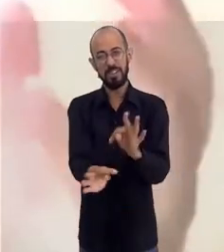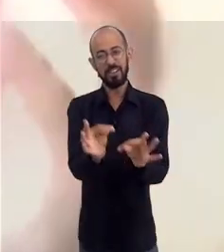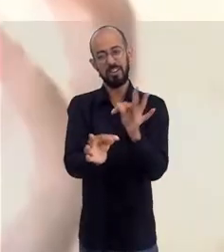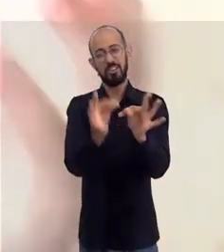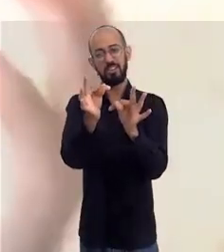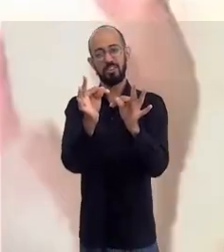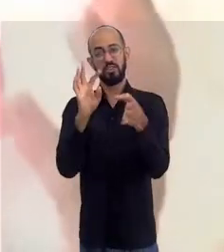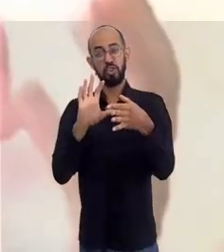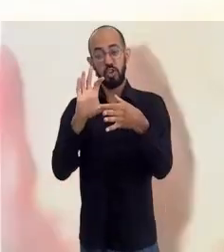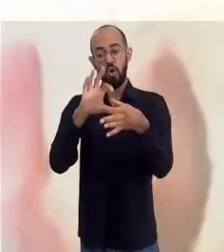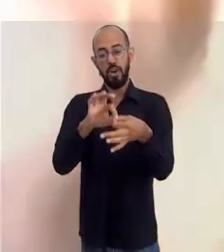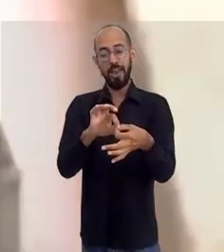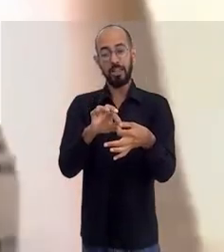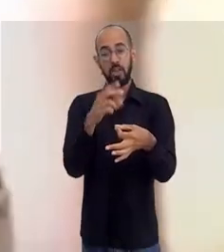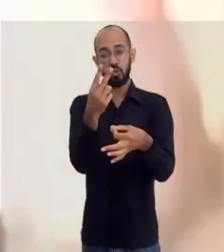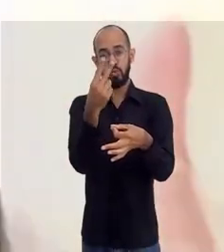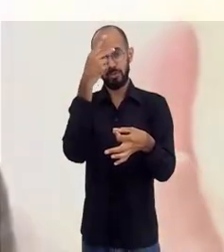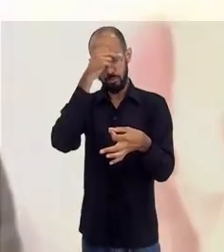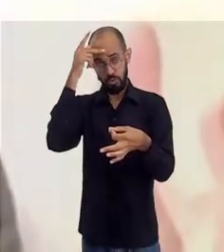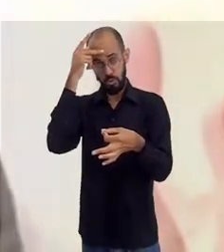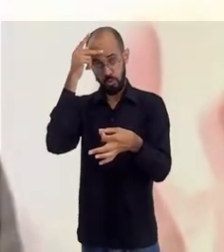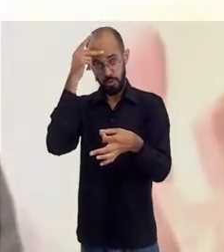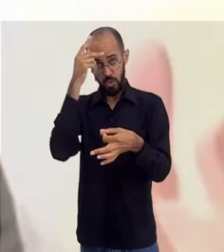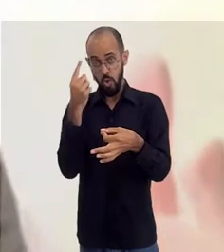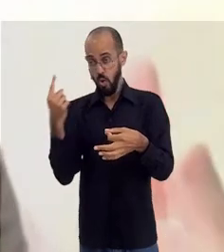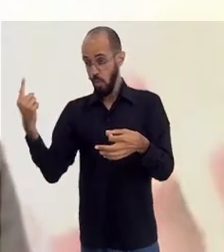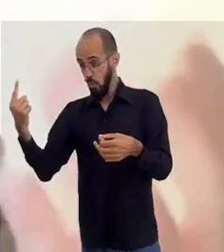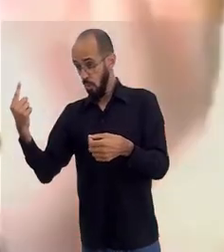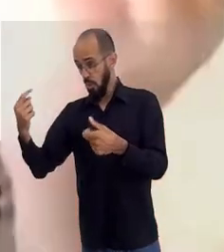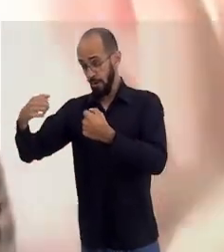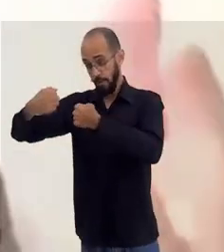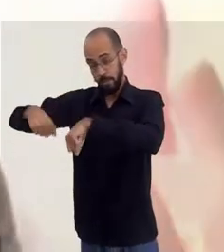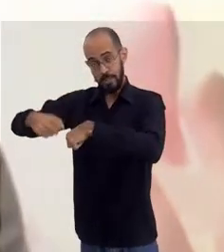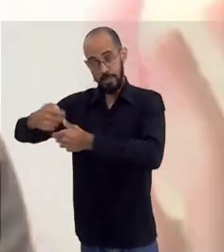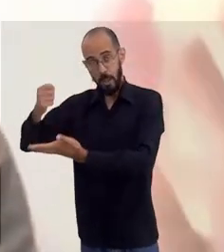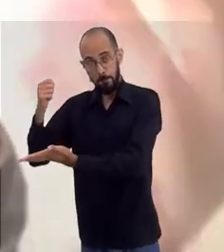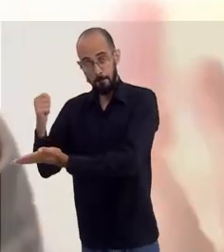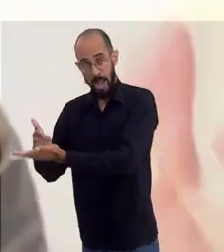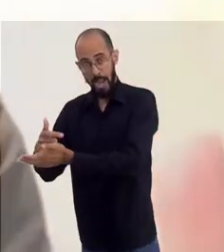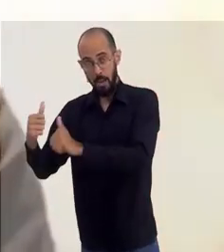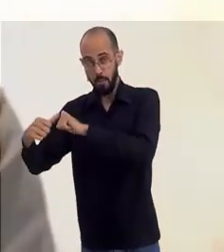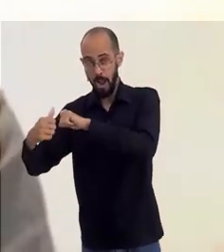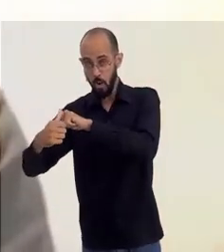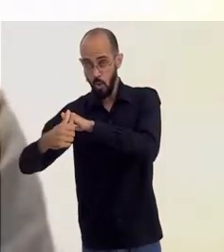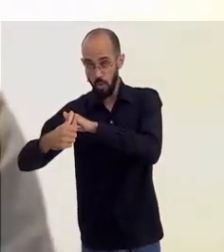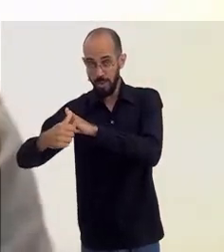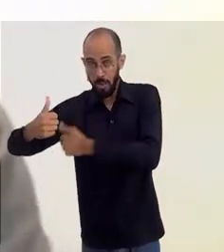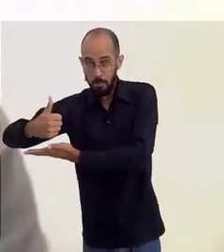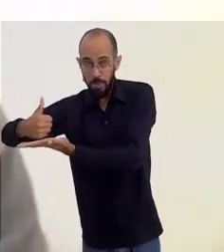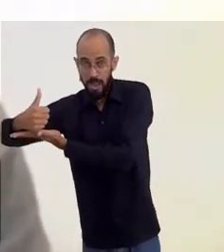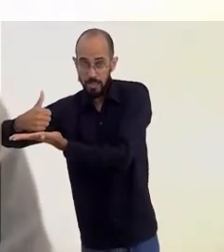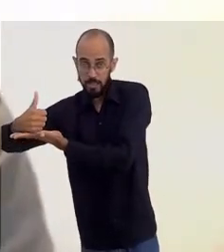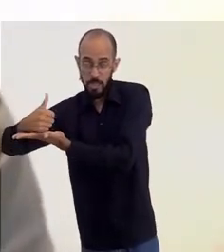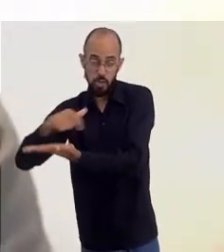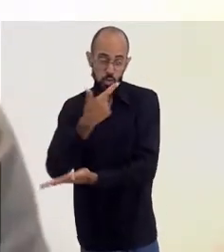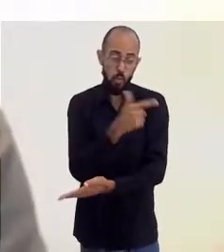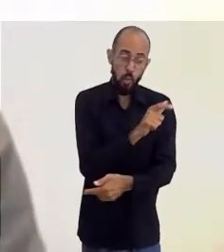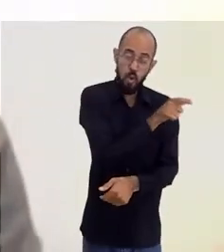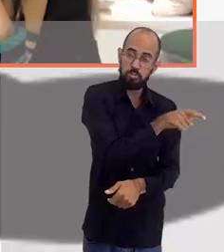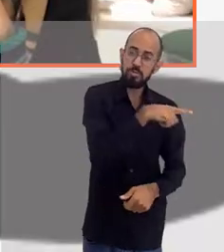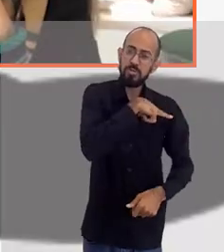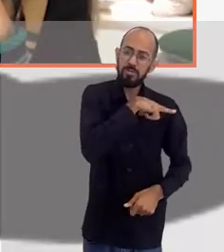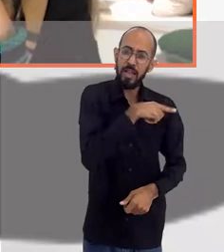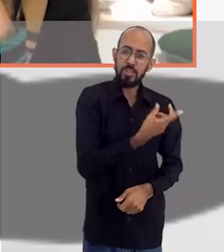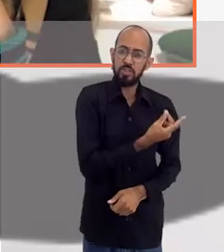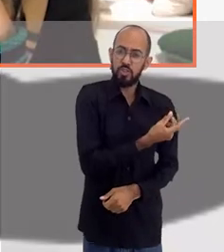dois duas figuras quem está precisando pagar uma conta básica com quem tem condições de